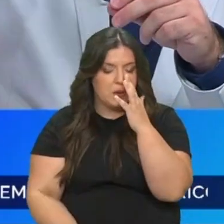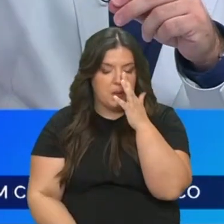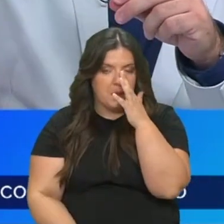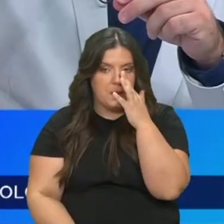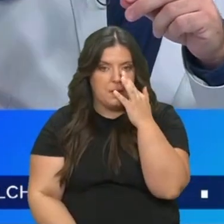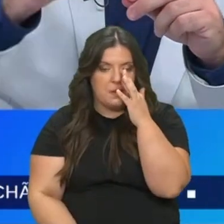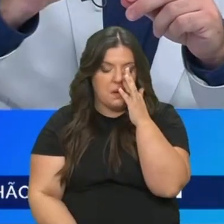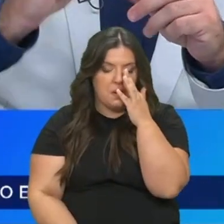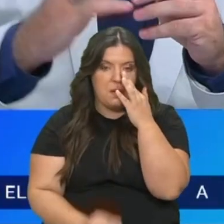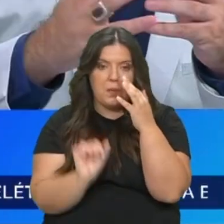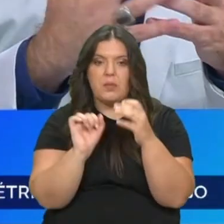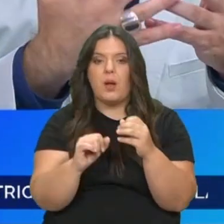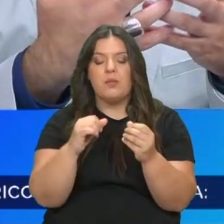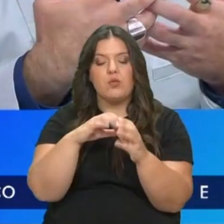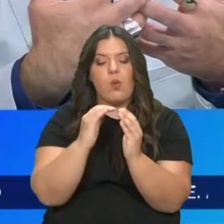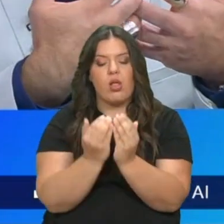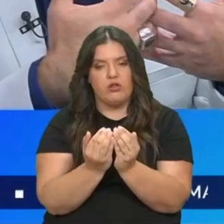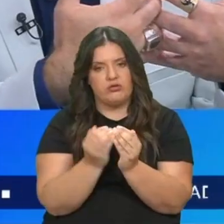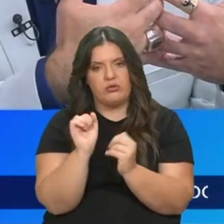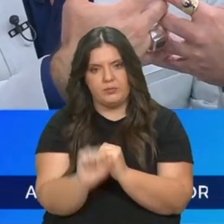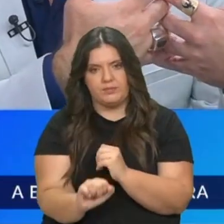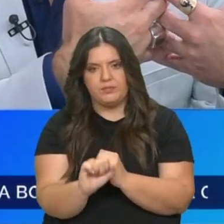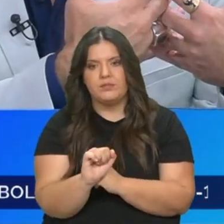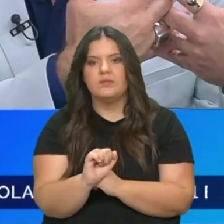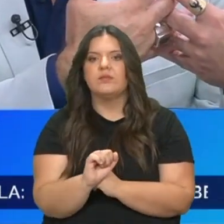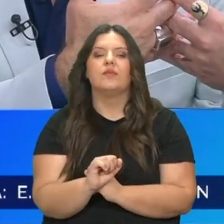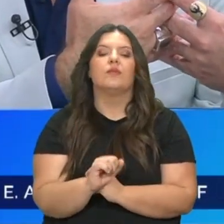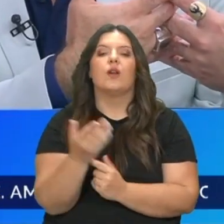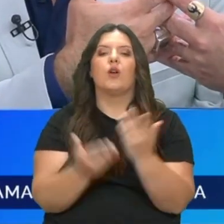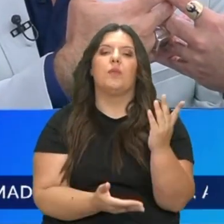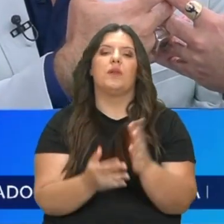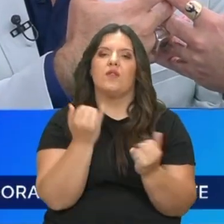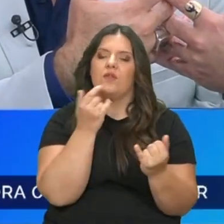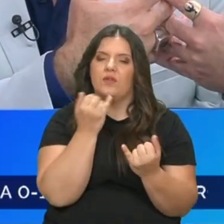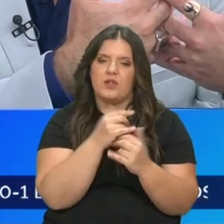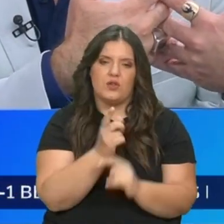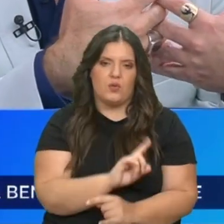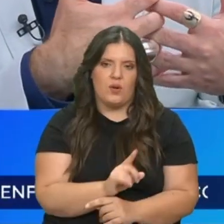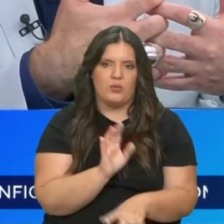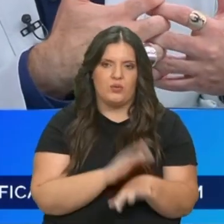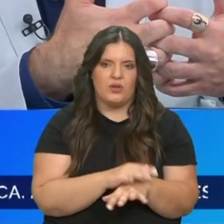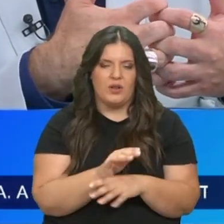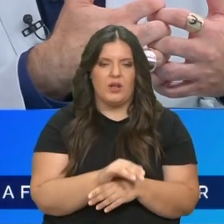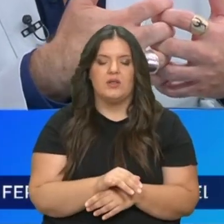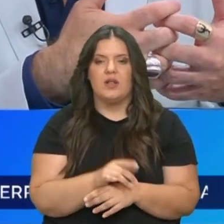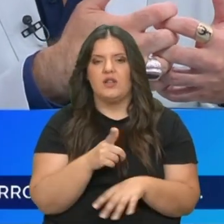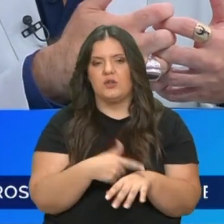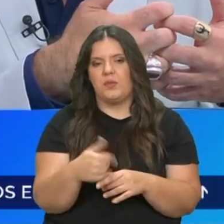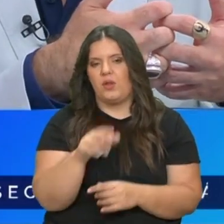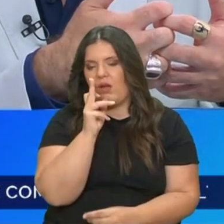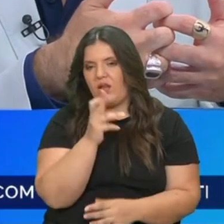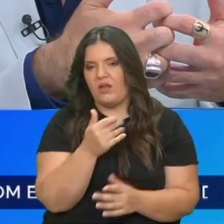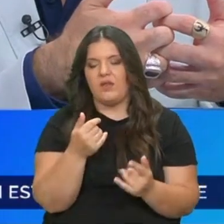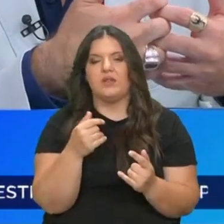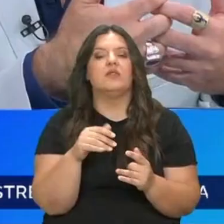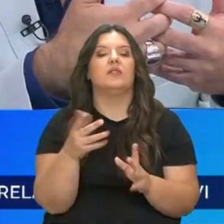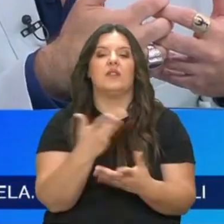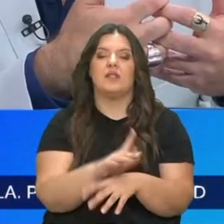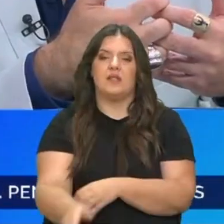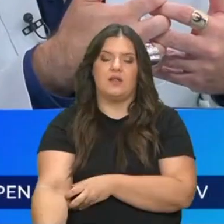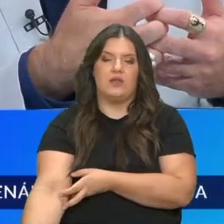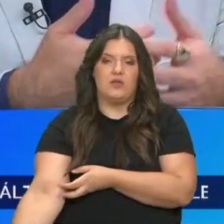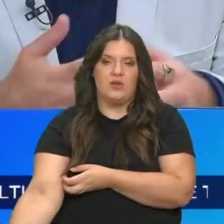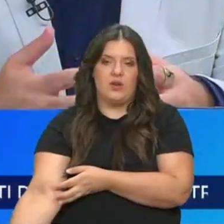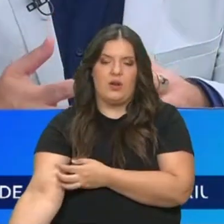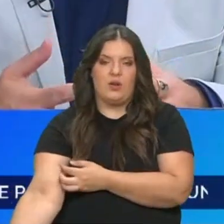longo destas próprias bolhas. Se calhar a comparação não é muito feliz por este período terrível de incêndios que nós vivemos, mas é o